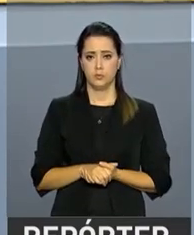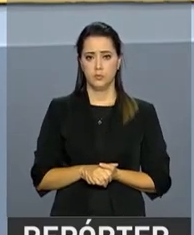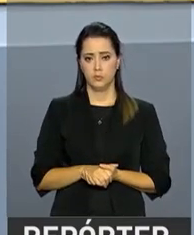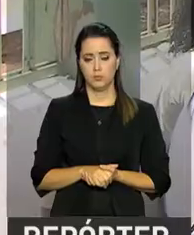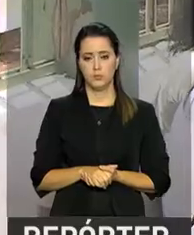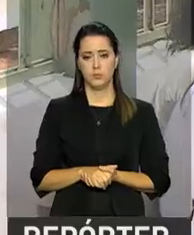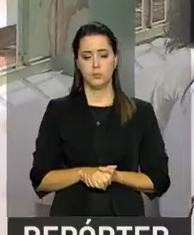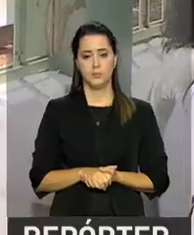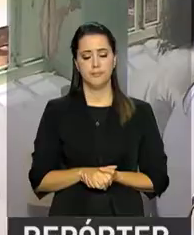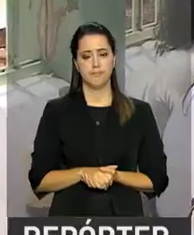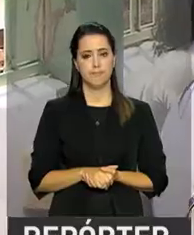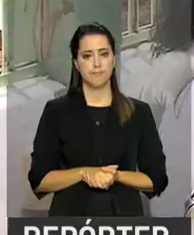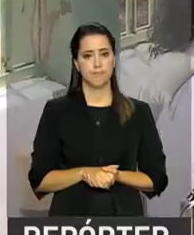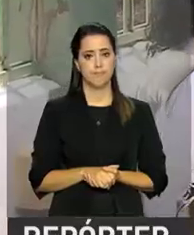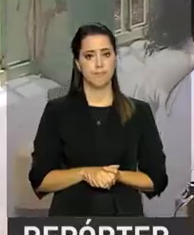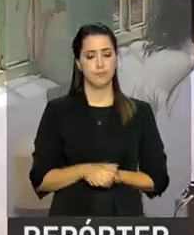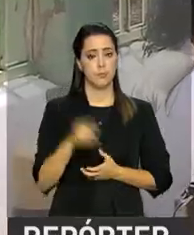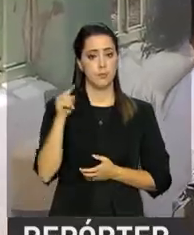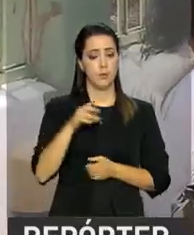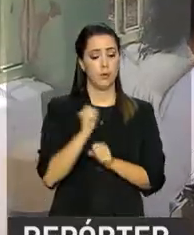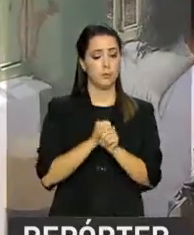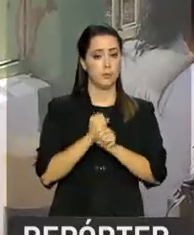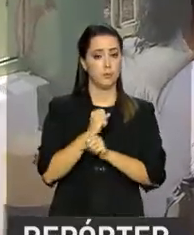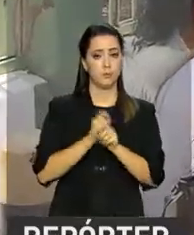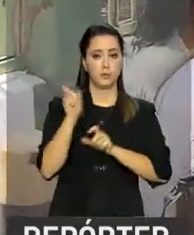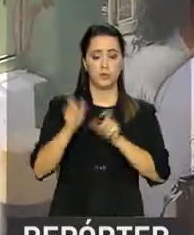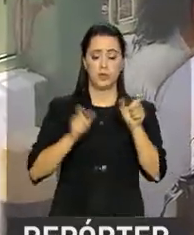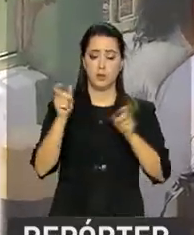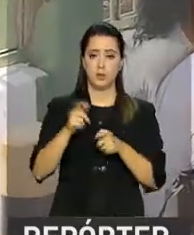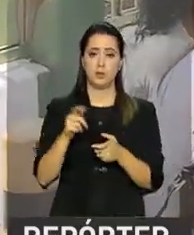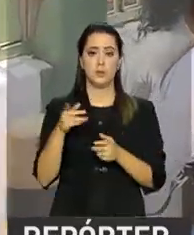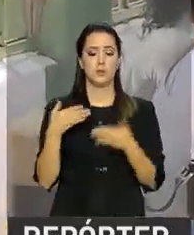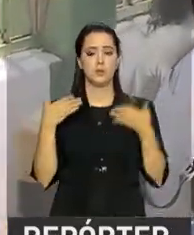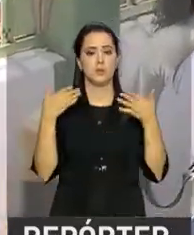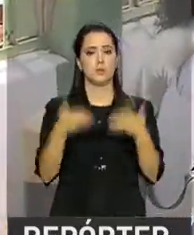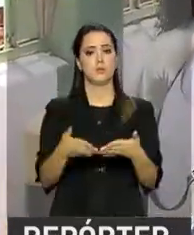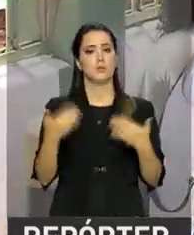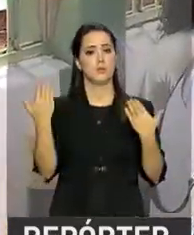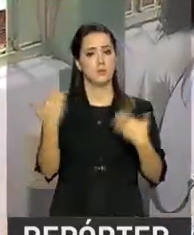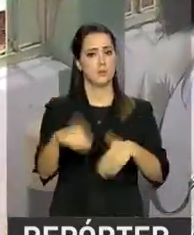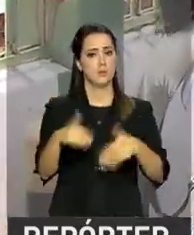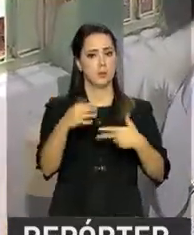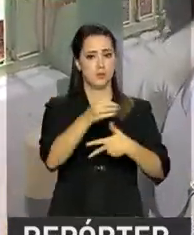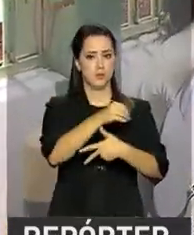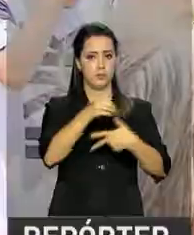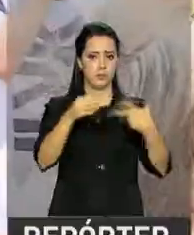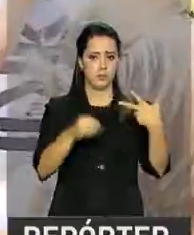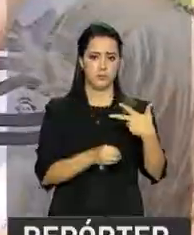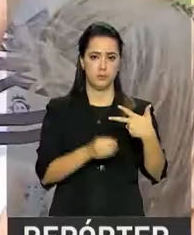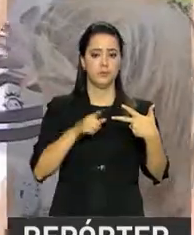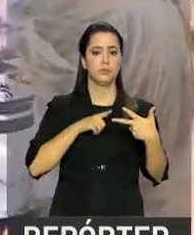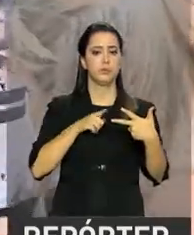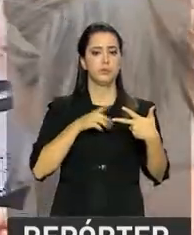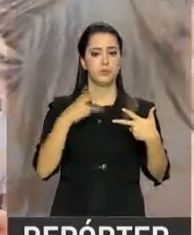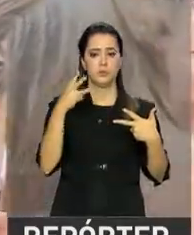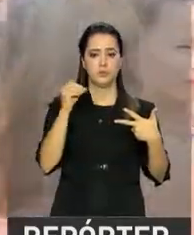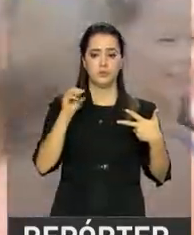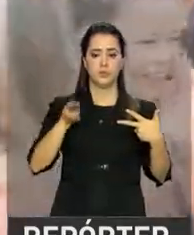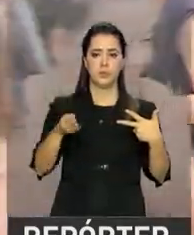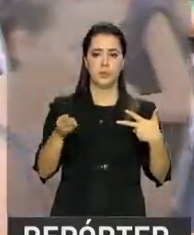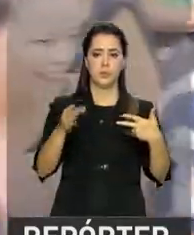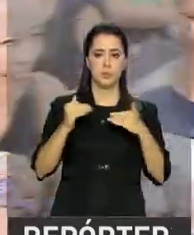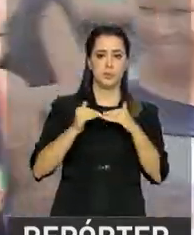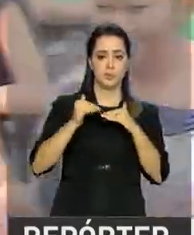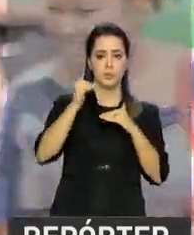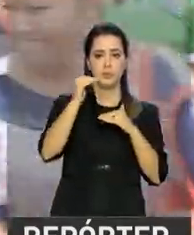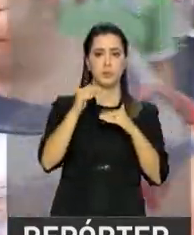neste ano os candidatos que vão fazer o exame nacional do ensino médio enem terão 30 minutos a mais para fazer a prova